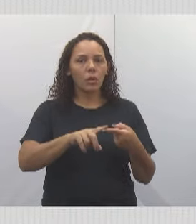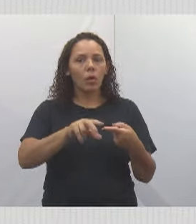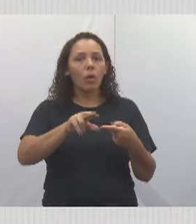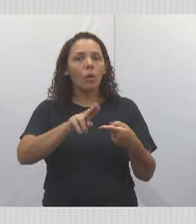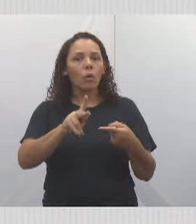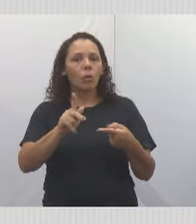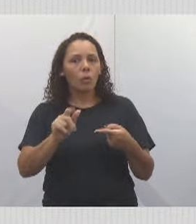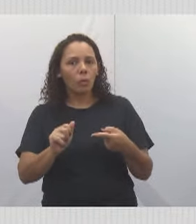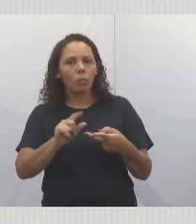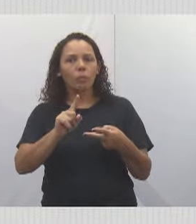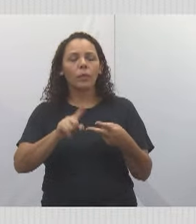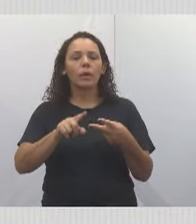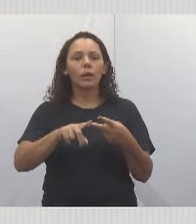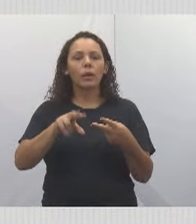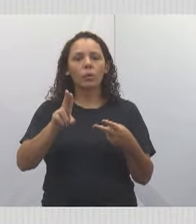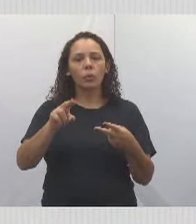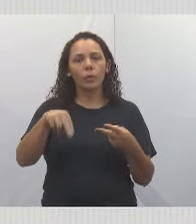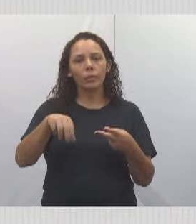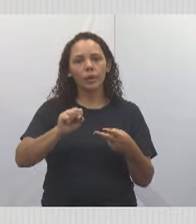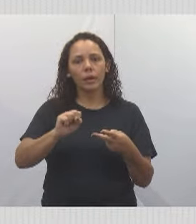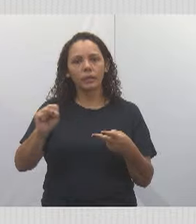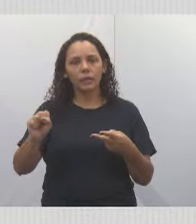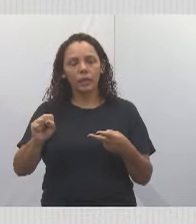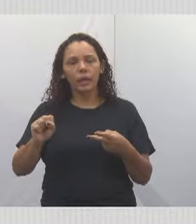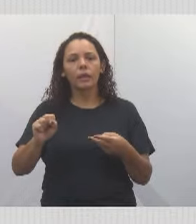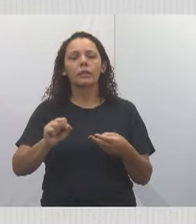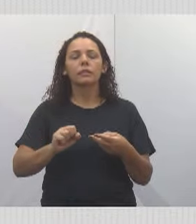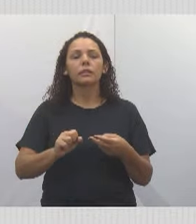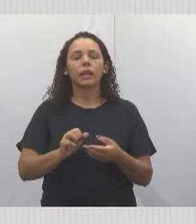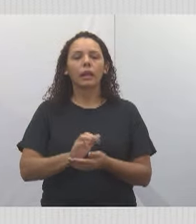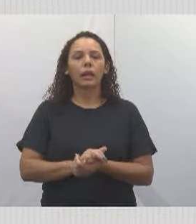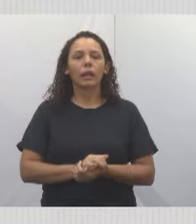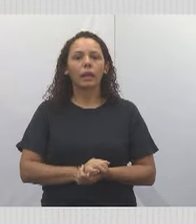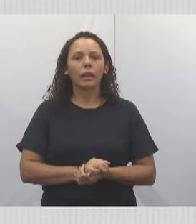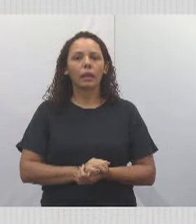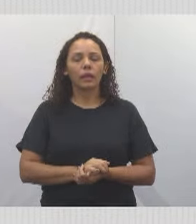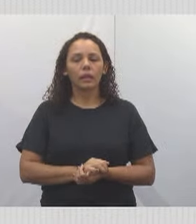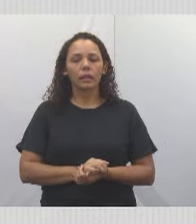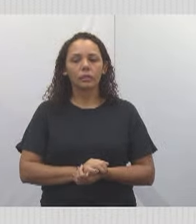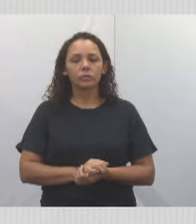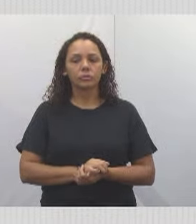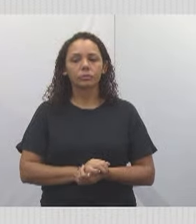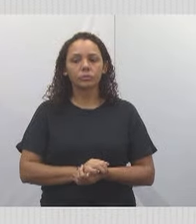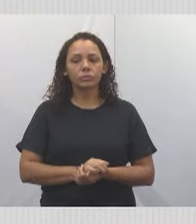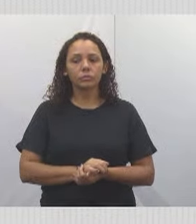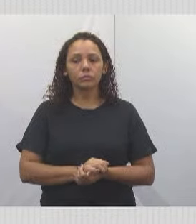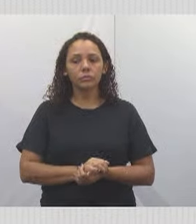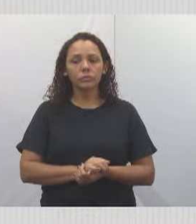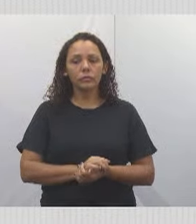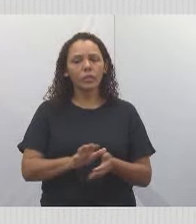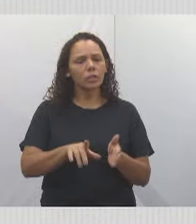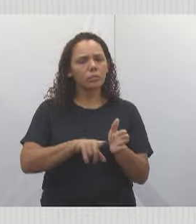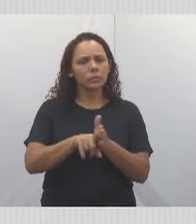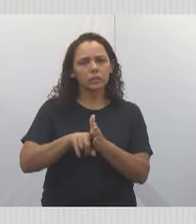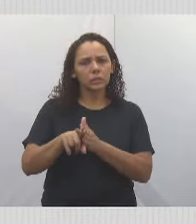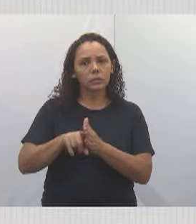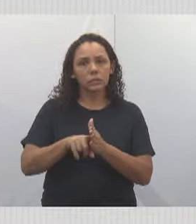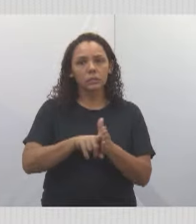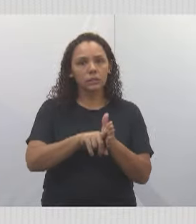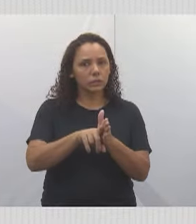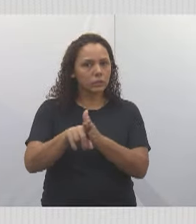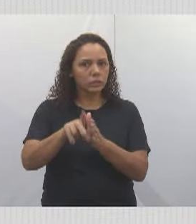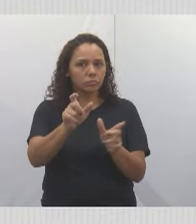UMSF Jardim das Indústrias, colhendo manifestações dos usuários. Então, isso faz com que a ouvidoria fique